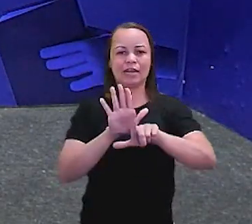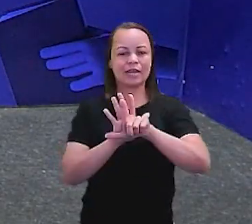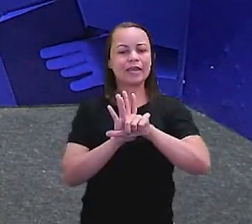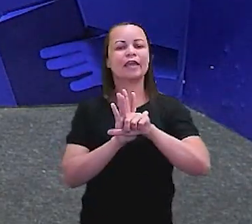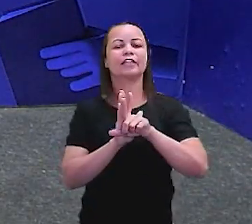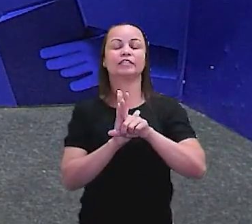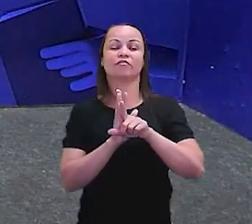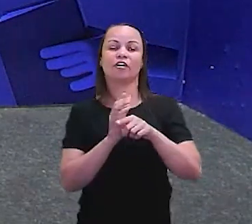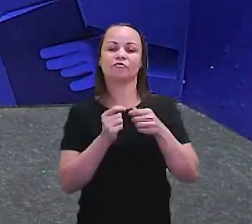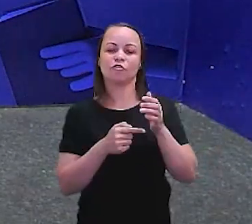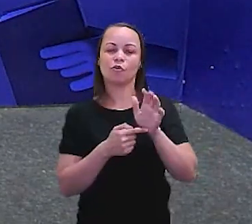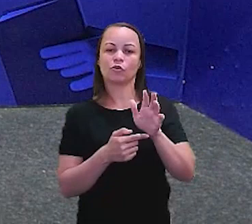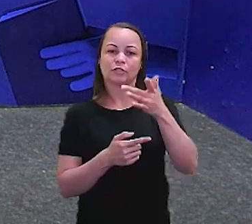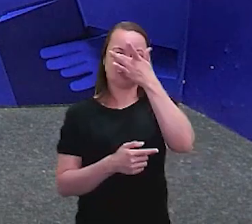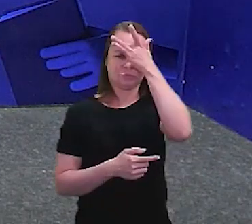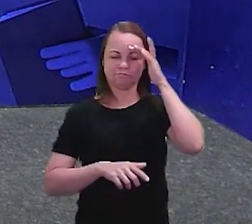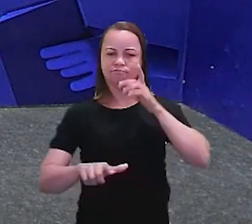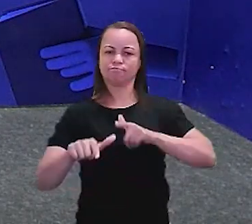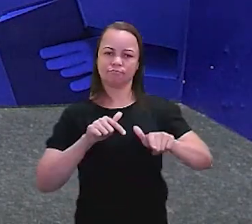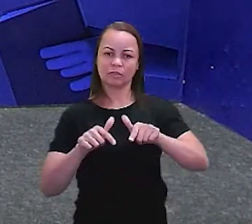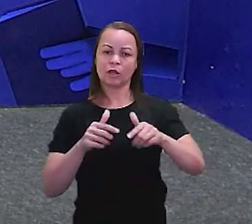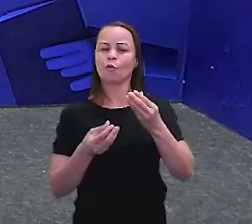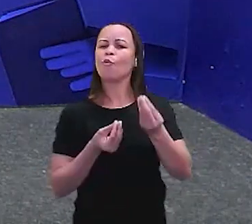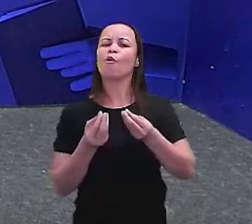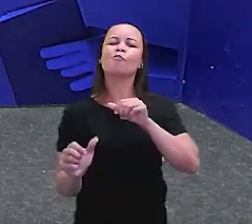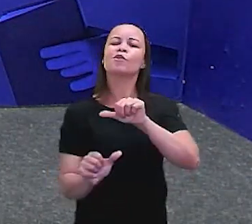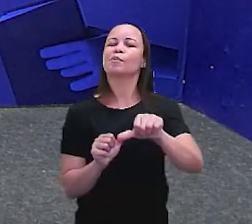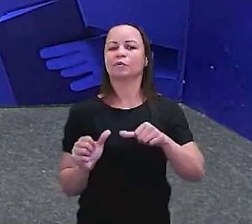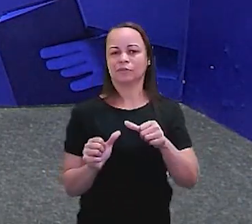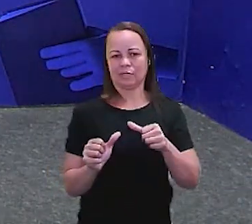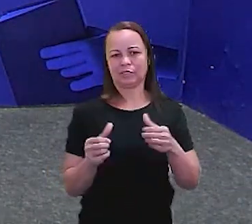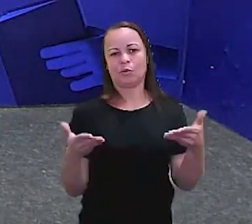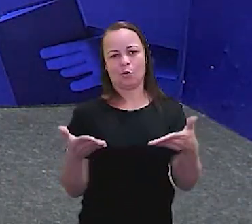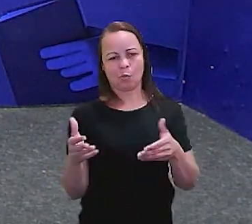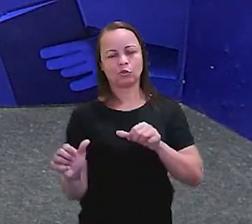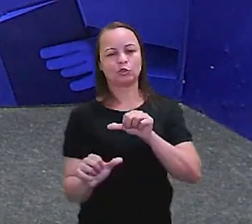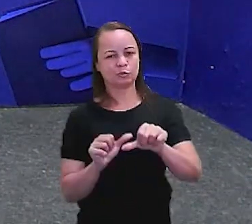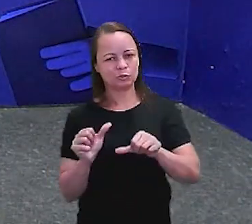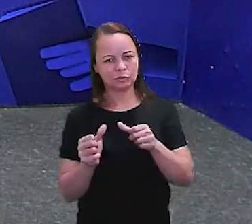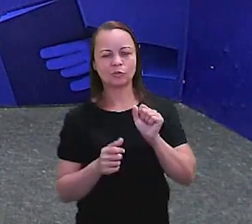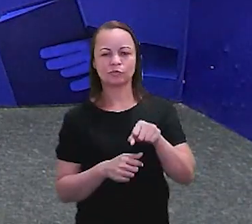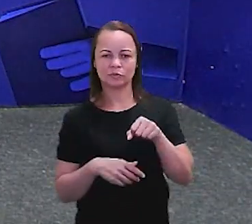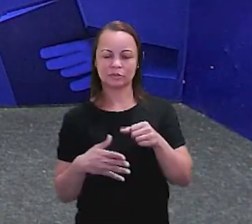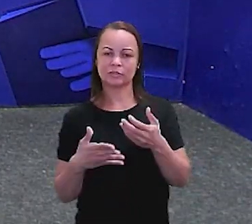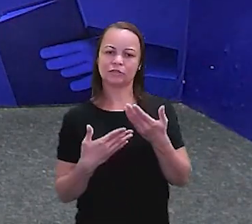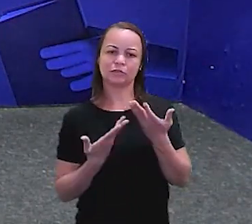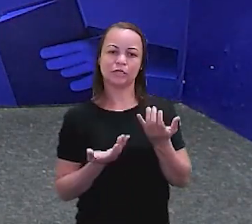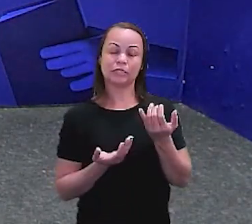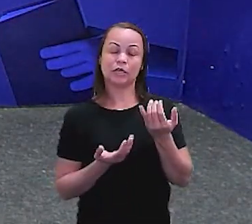dos trabalhadores, as coisas não teriam mudado. Tá certo? Então, eu agradeço muito por vocês terem